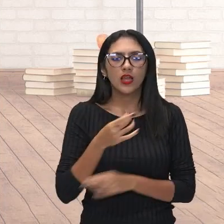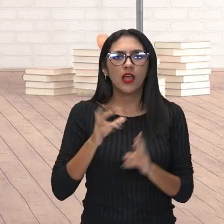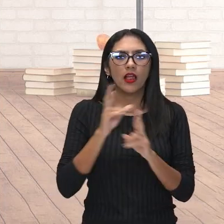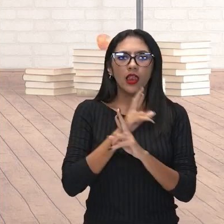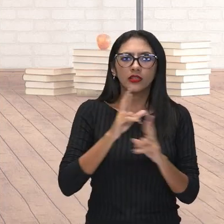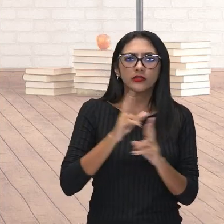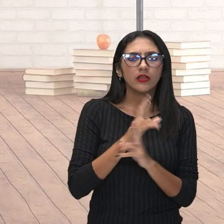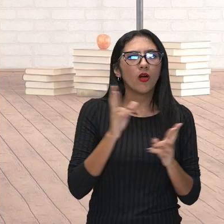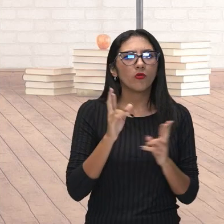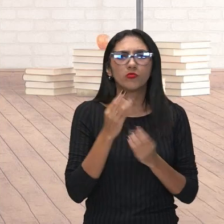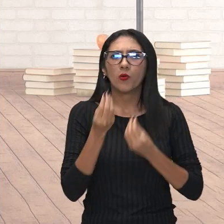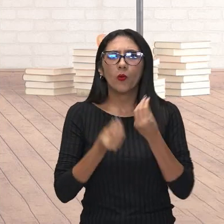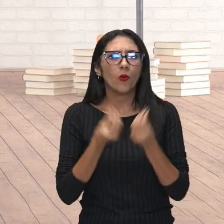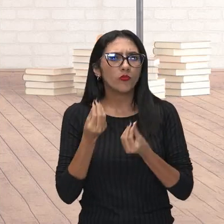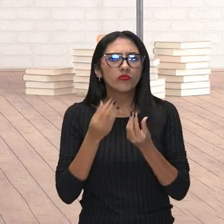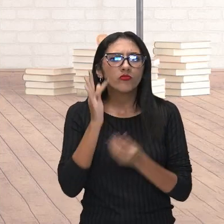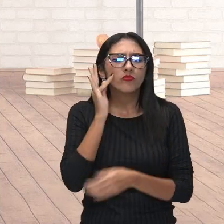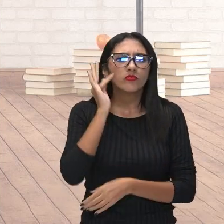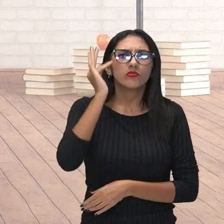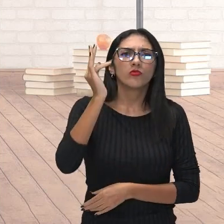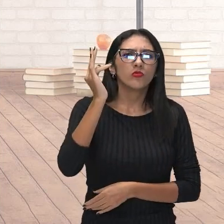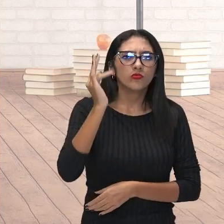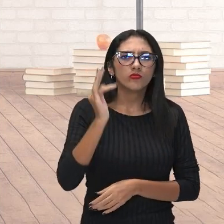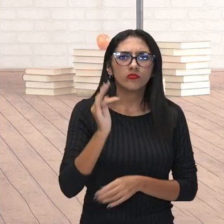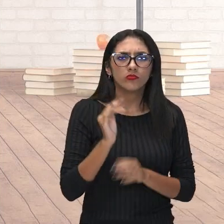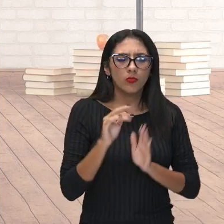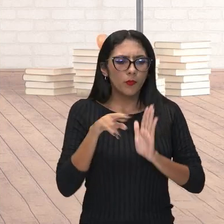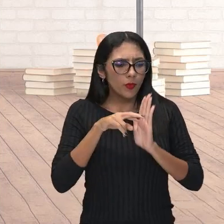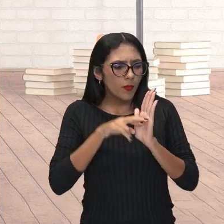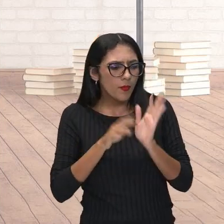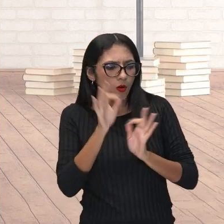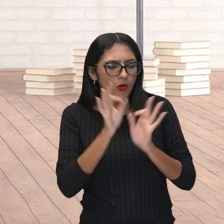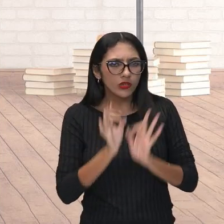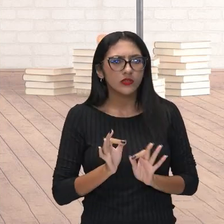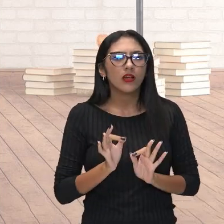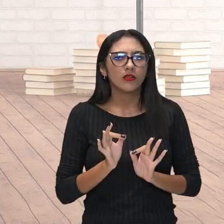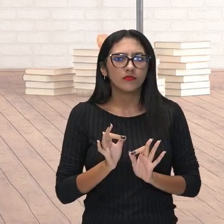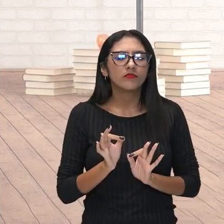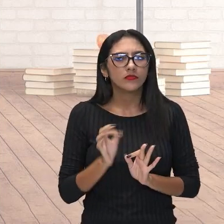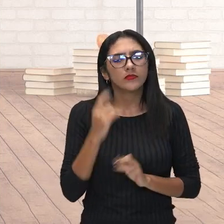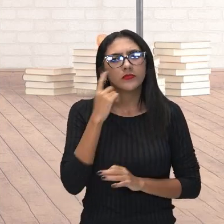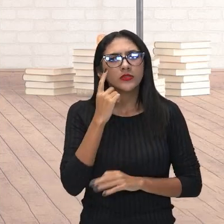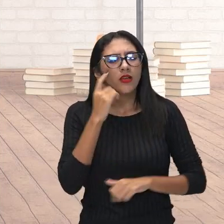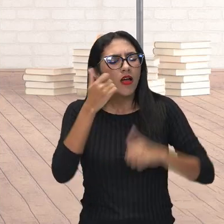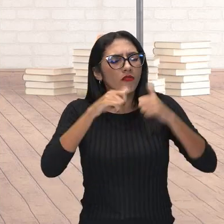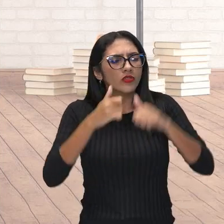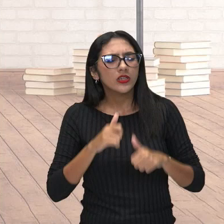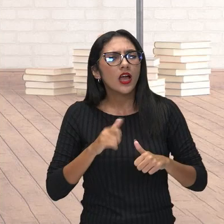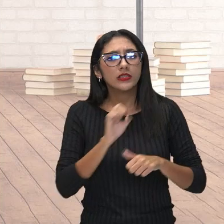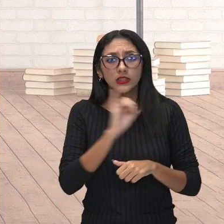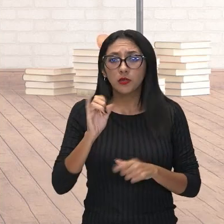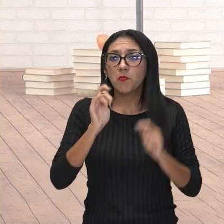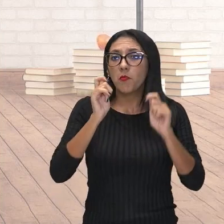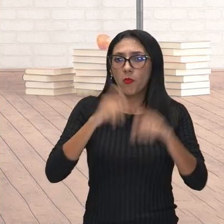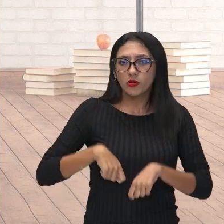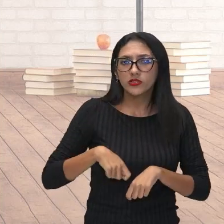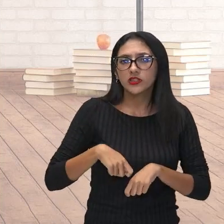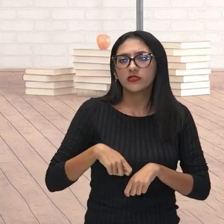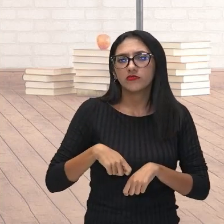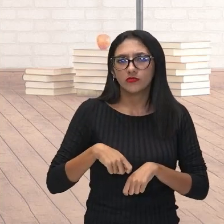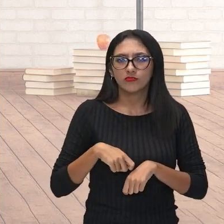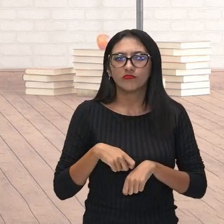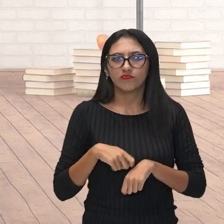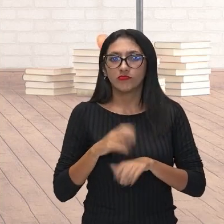meu futuro, certo? Porque eu consigo avaliar as possibilidades que eu tenho